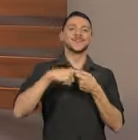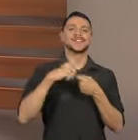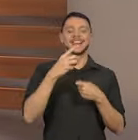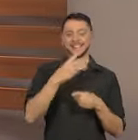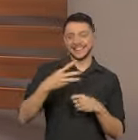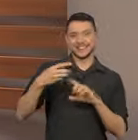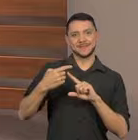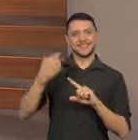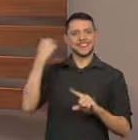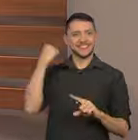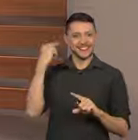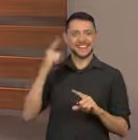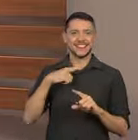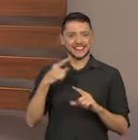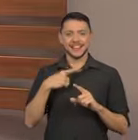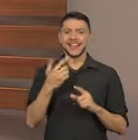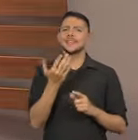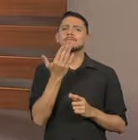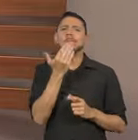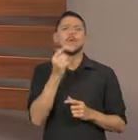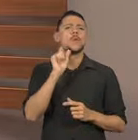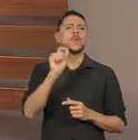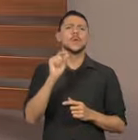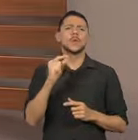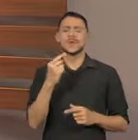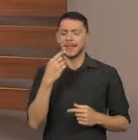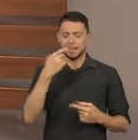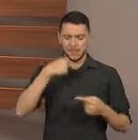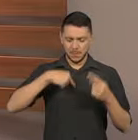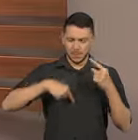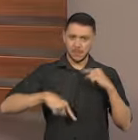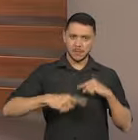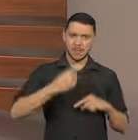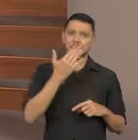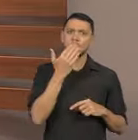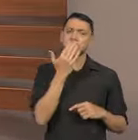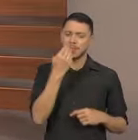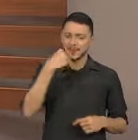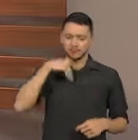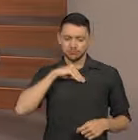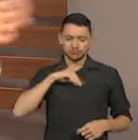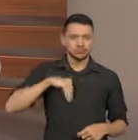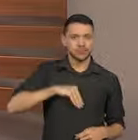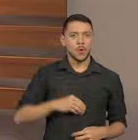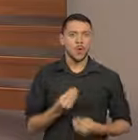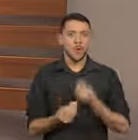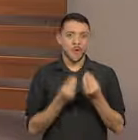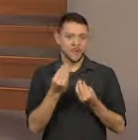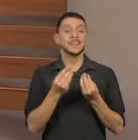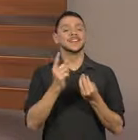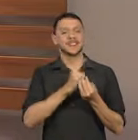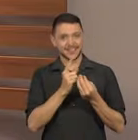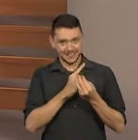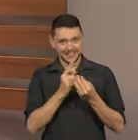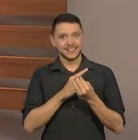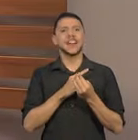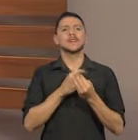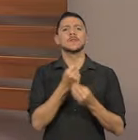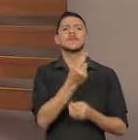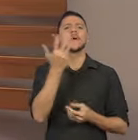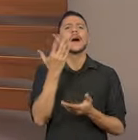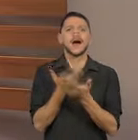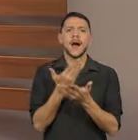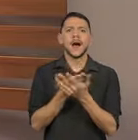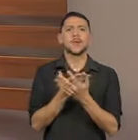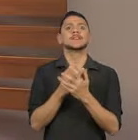de todo o caminho que o alimento percorre no nosso sistema digestório, tá bom? Então, olha só, é uma série de 5 aulas. Eu